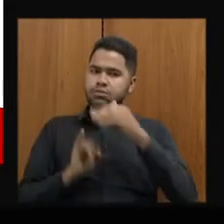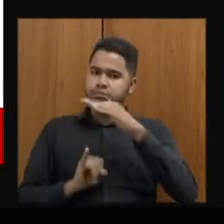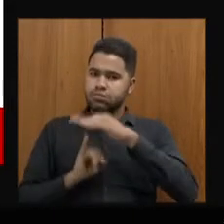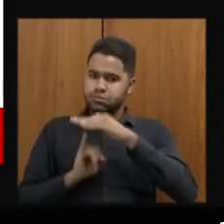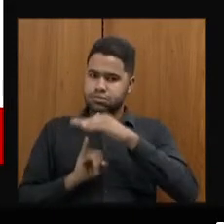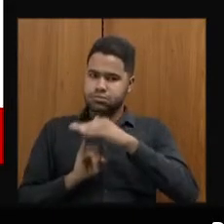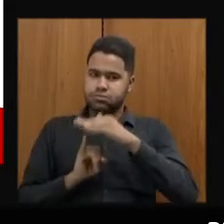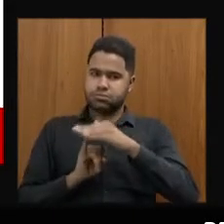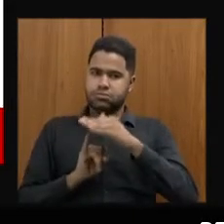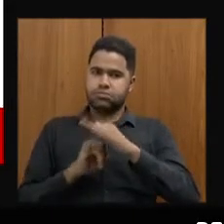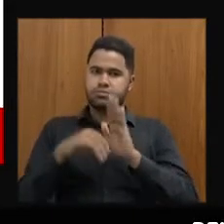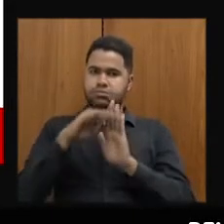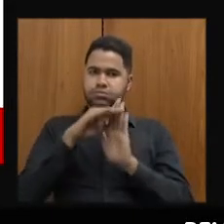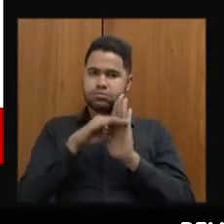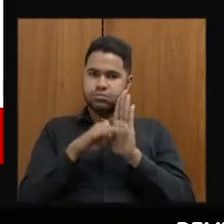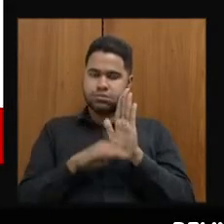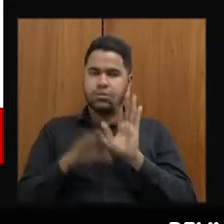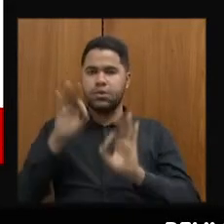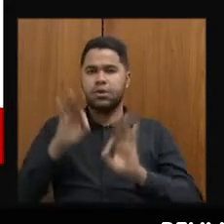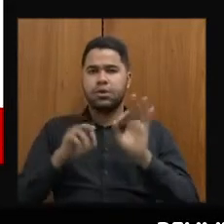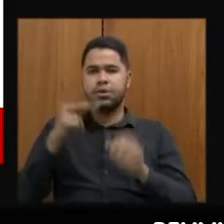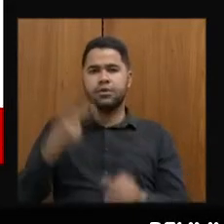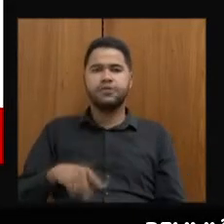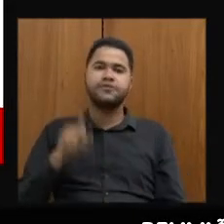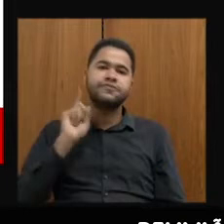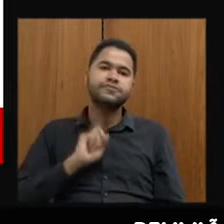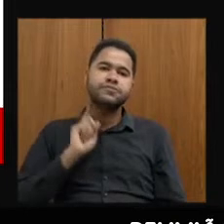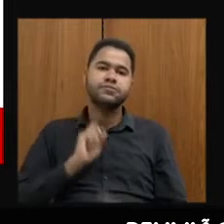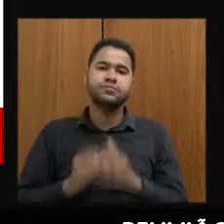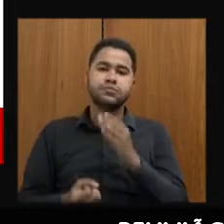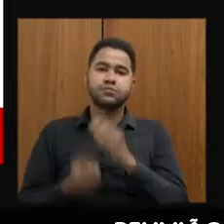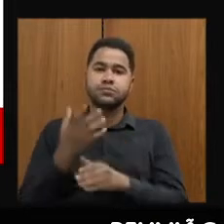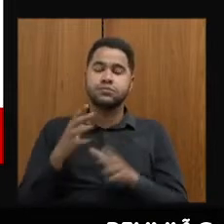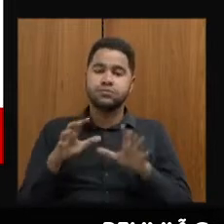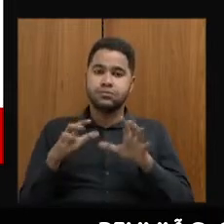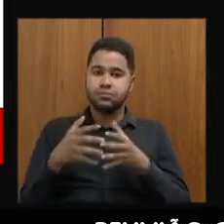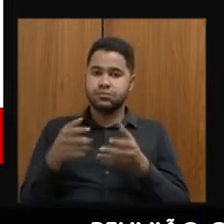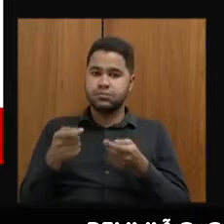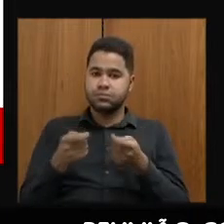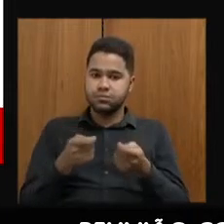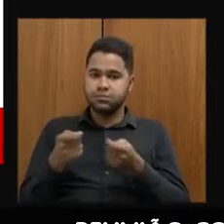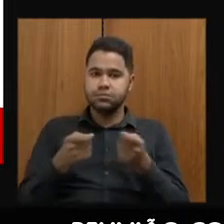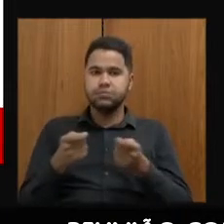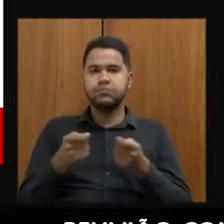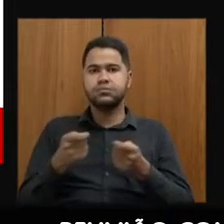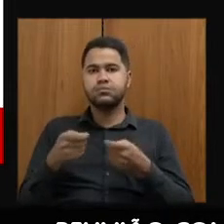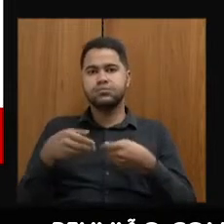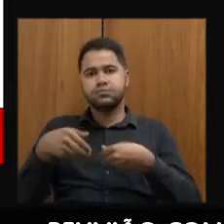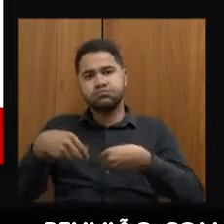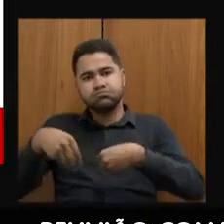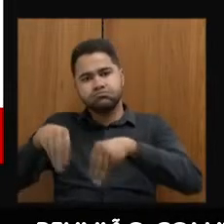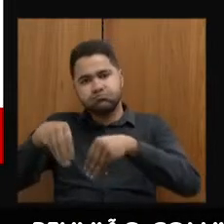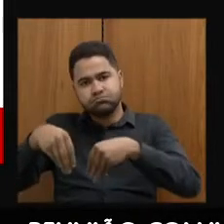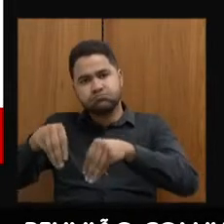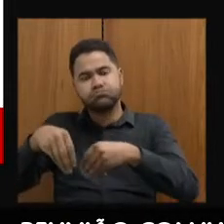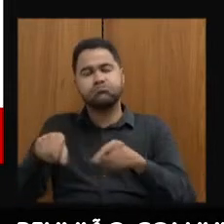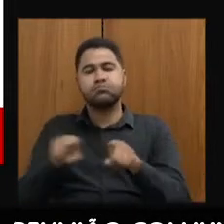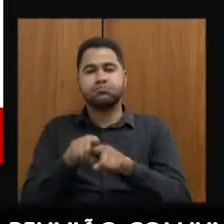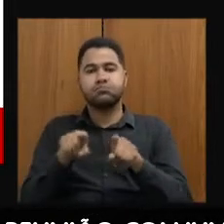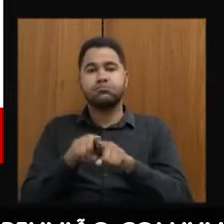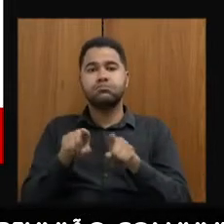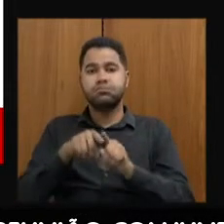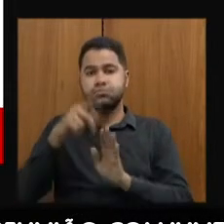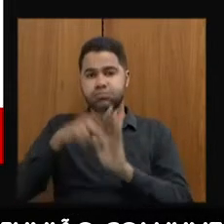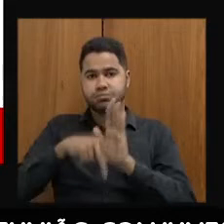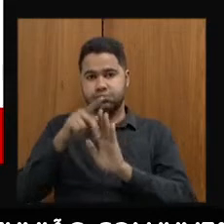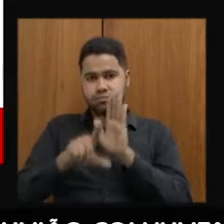da agenda regulatória em Minas a canção da comissão de regulação de Transportes e do projeto de lei para